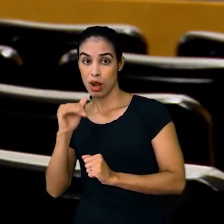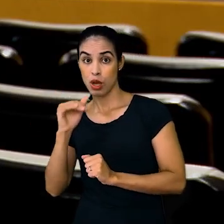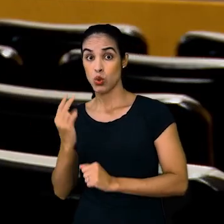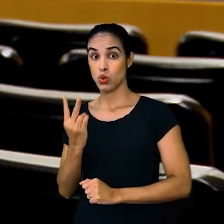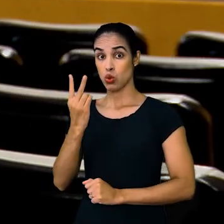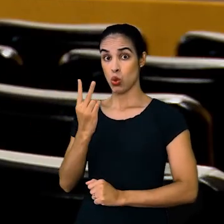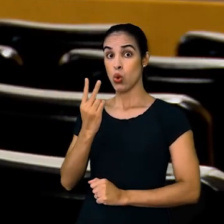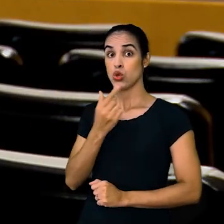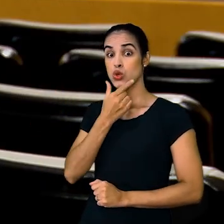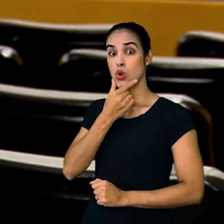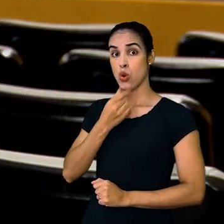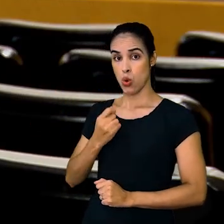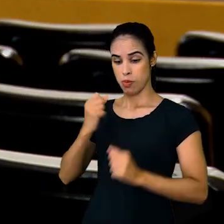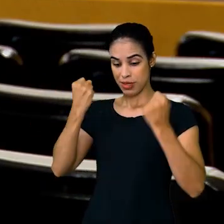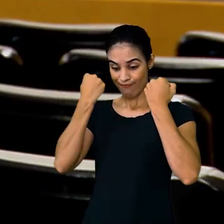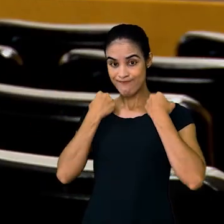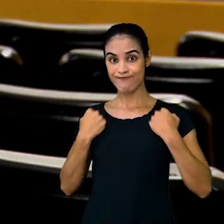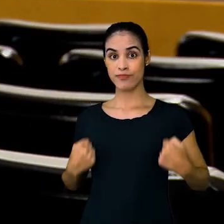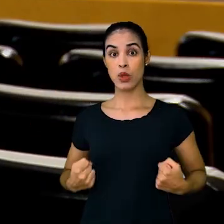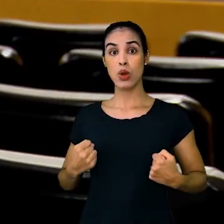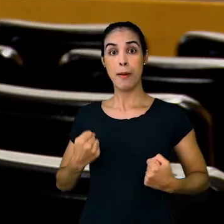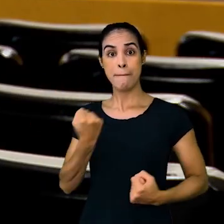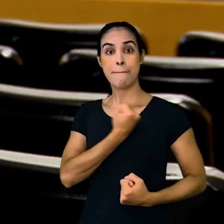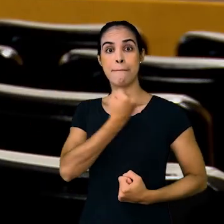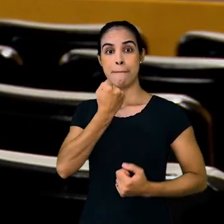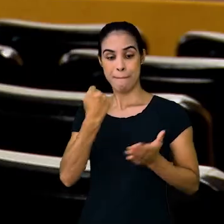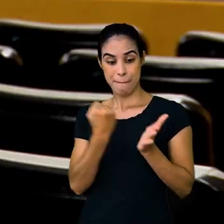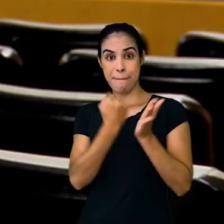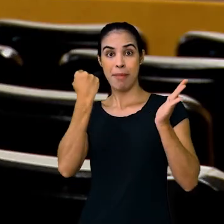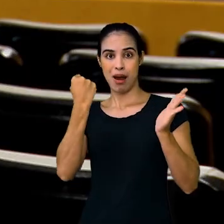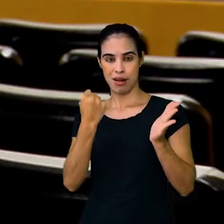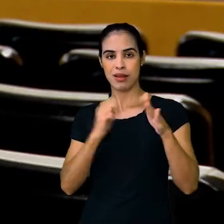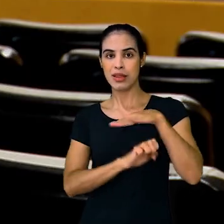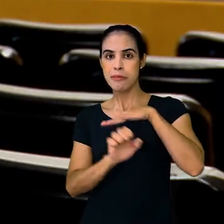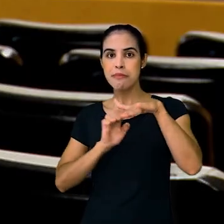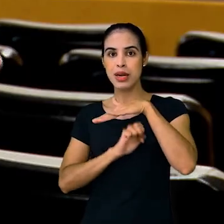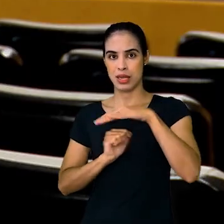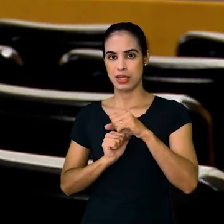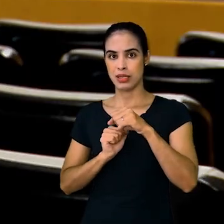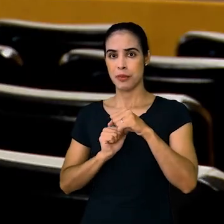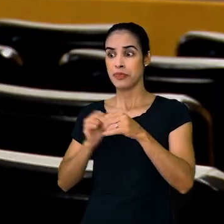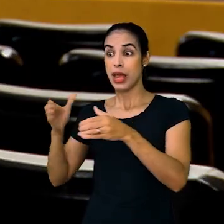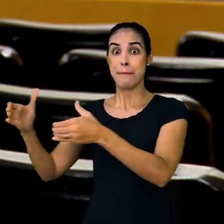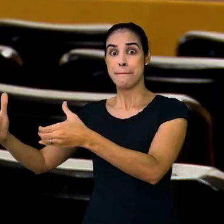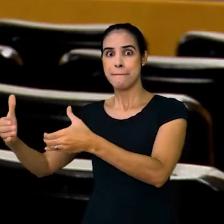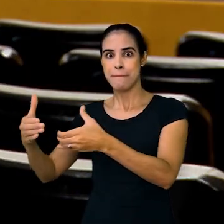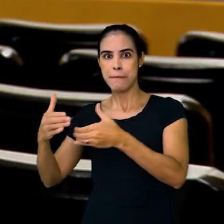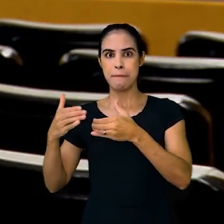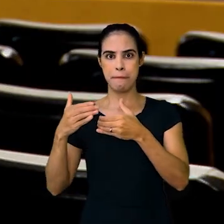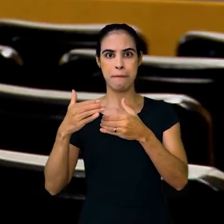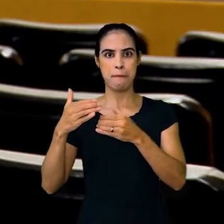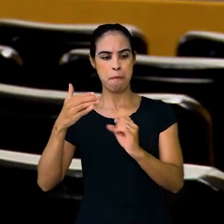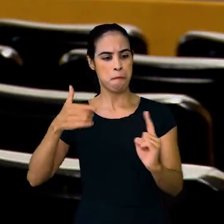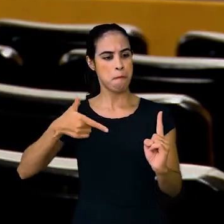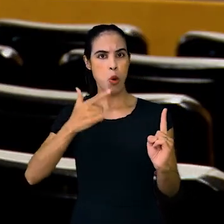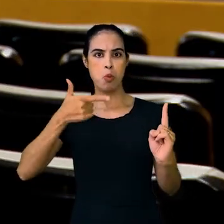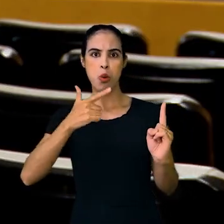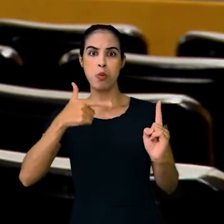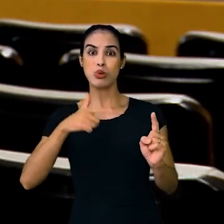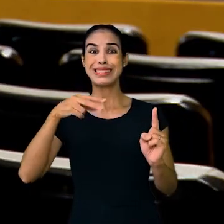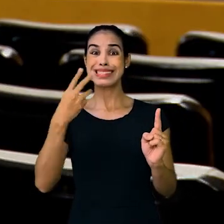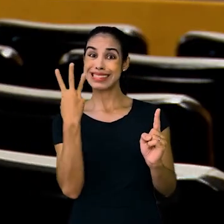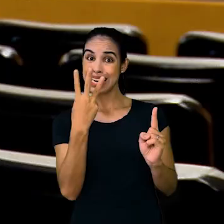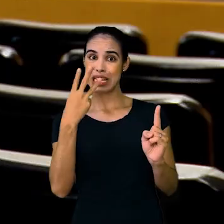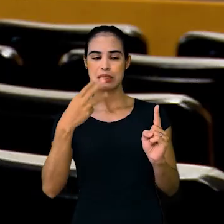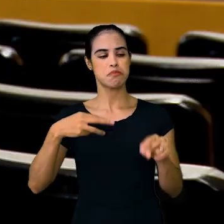dois homens que vestiam o uniforme da empresa. Um deles levou o encarregado para trás de um container e atirou 3 vezes